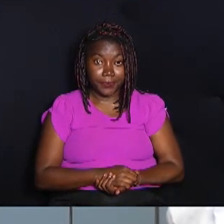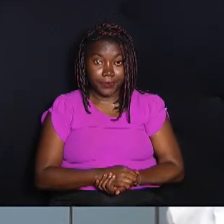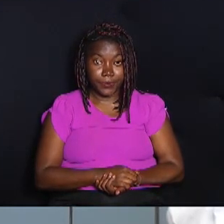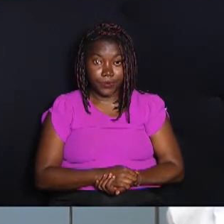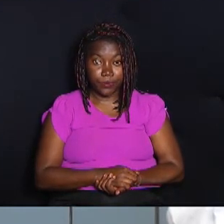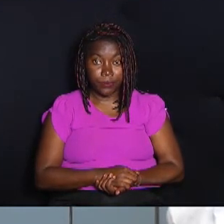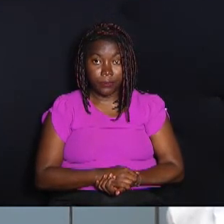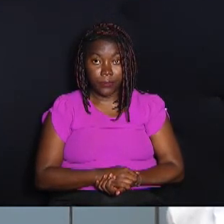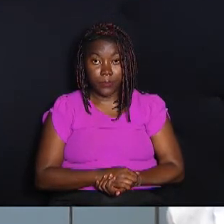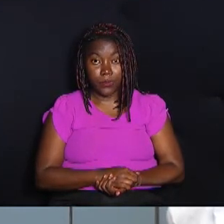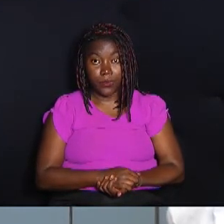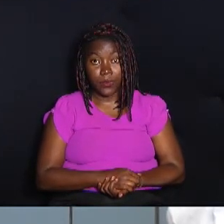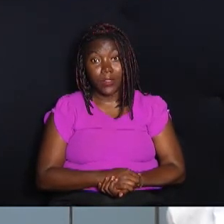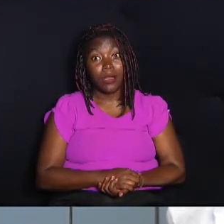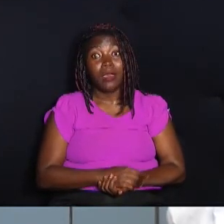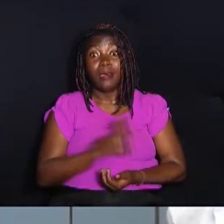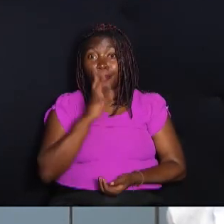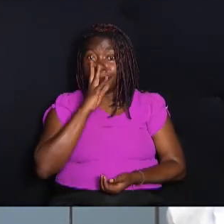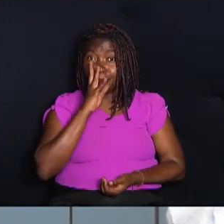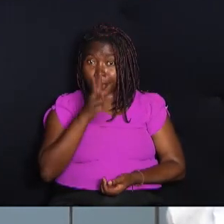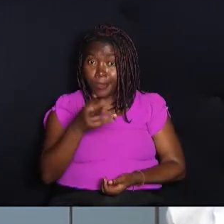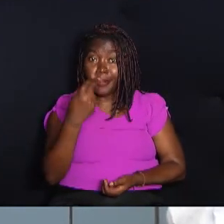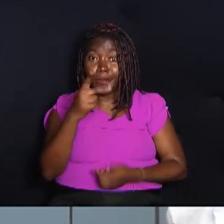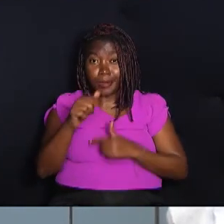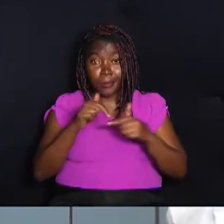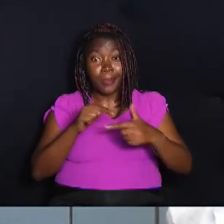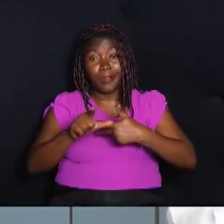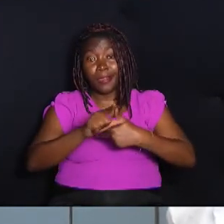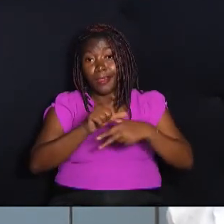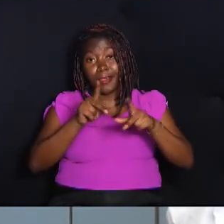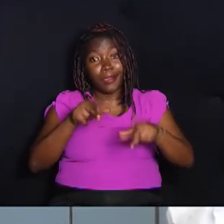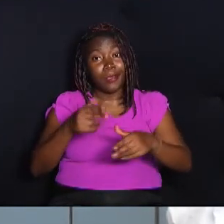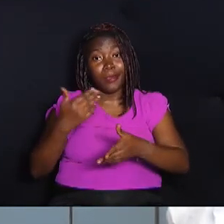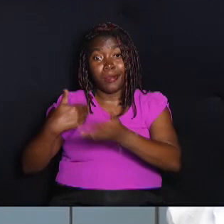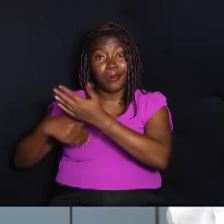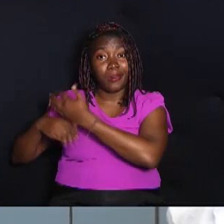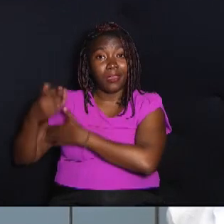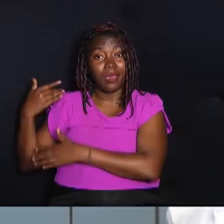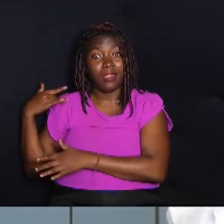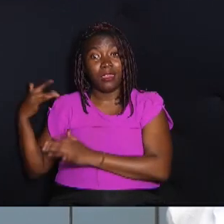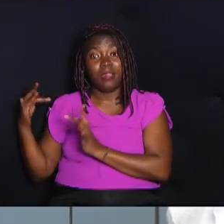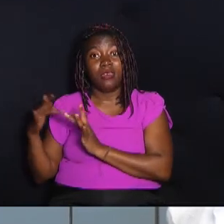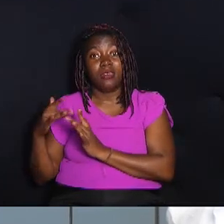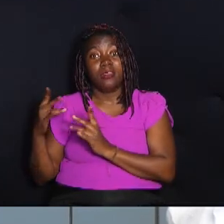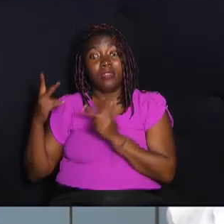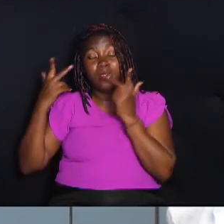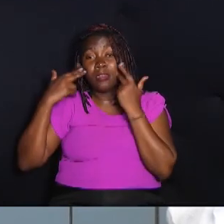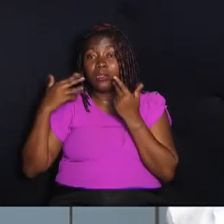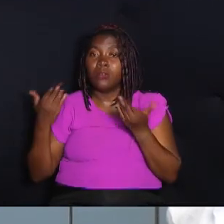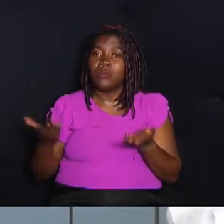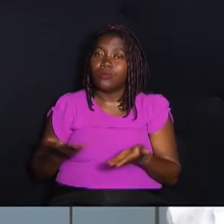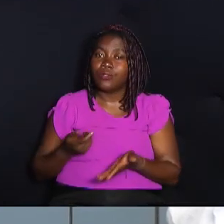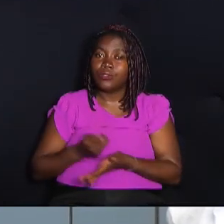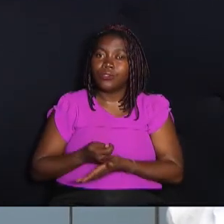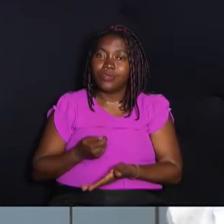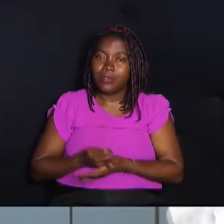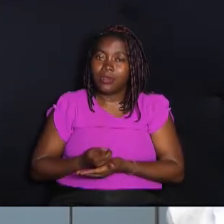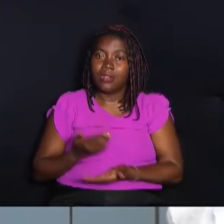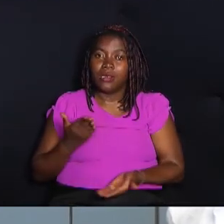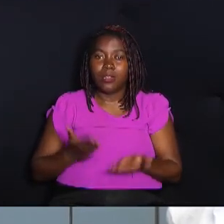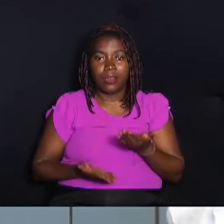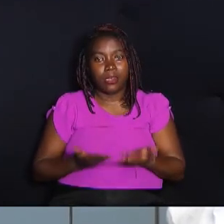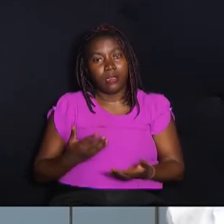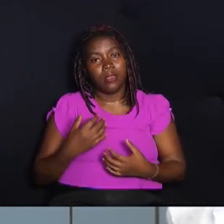do Legislativo, como eu tive lá atrás, na minha infância e minha adolescência, que eu lidava com muita tranquilidade. Então hoje a gente tem que ter o equilíbrio